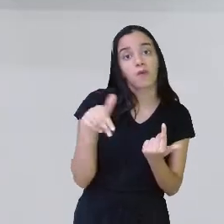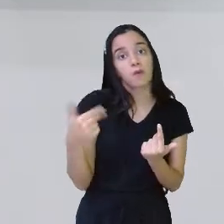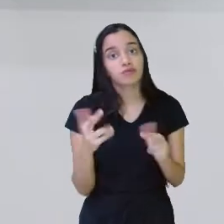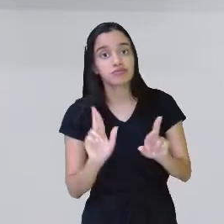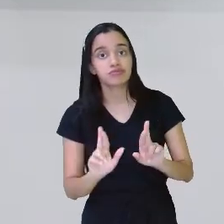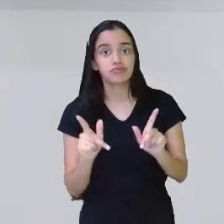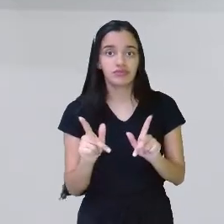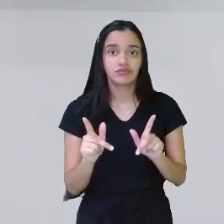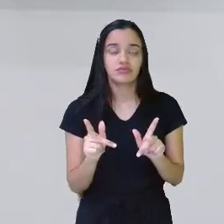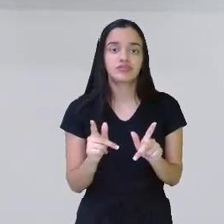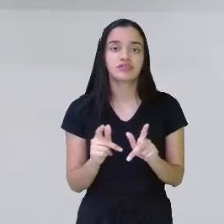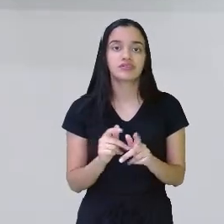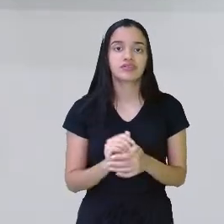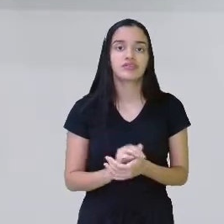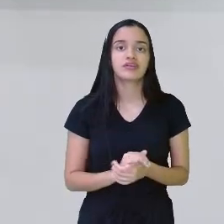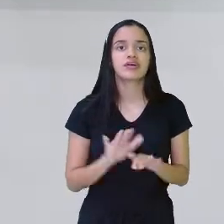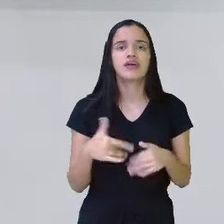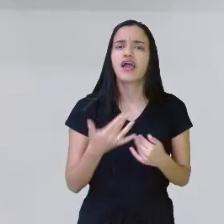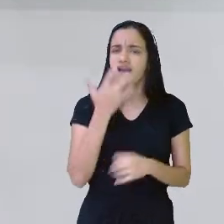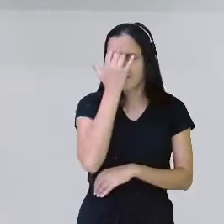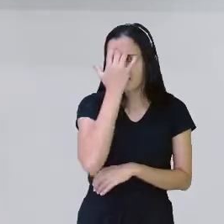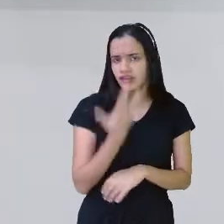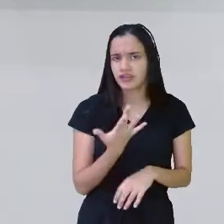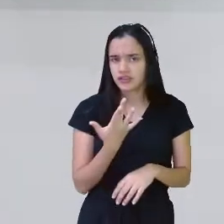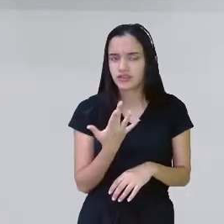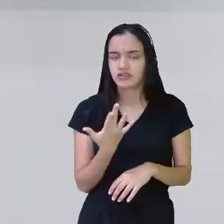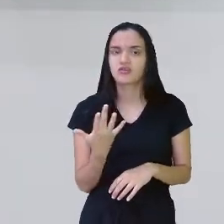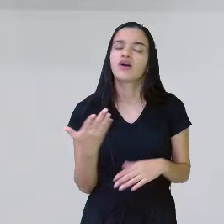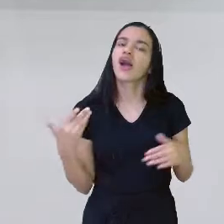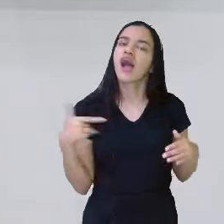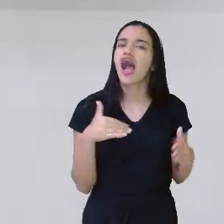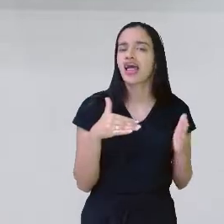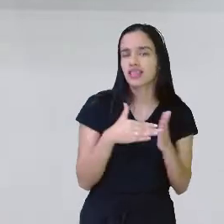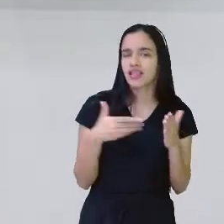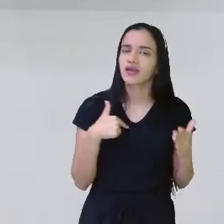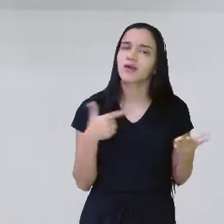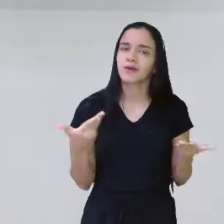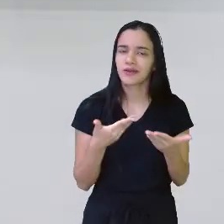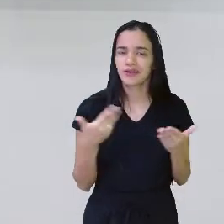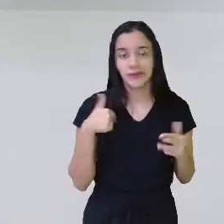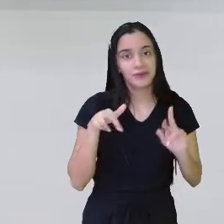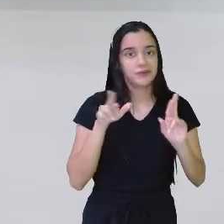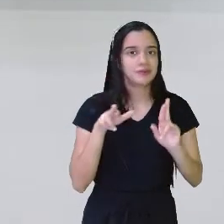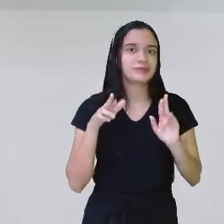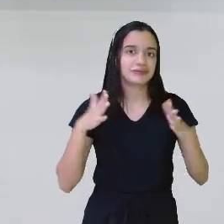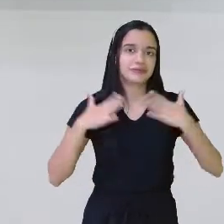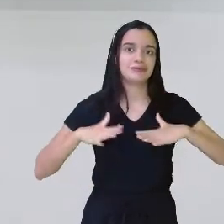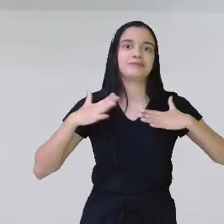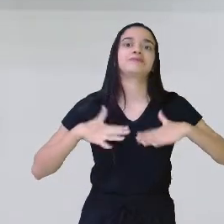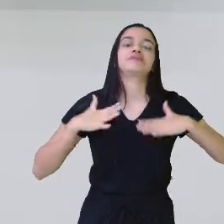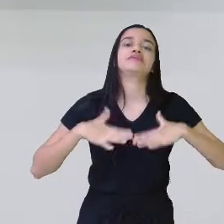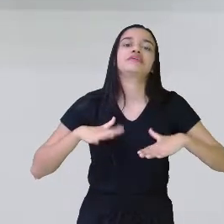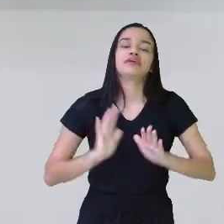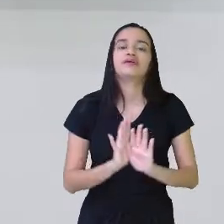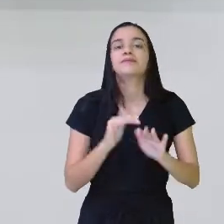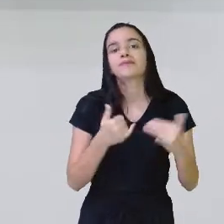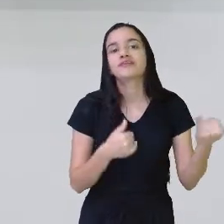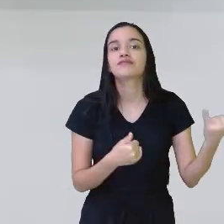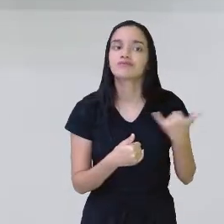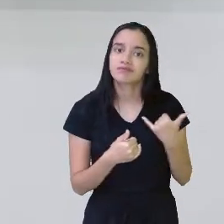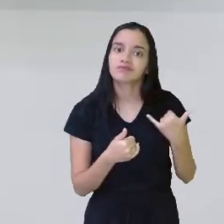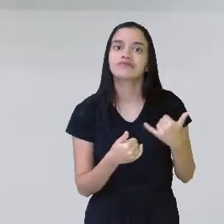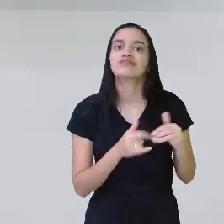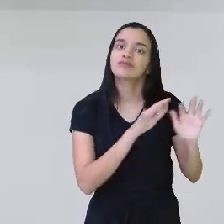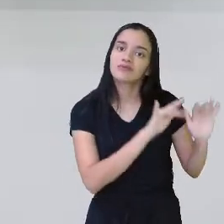trazendo diferenças. Bem facinho, né, gente? Até agora eu acho que tá. Espero que esteja tranquilo. Me contem aí